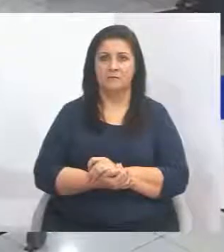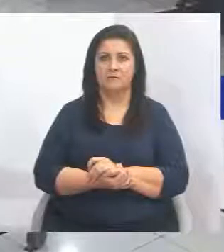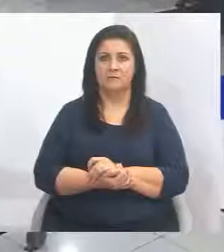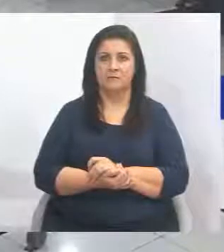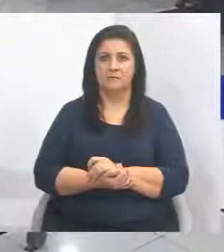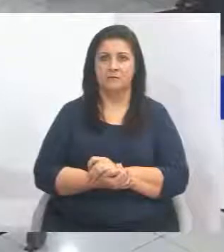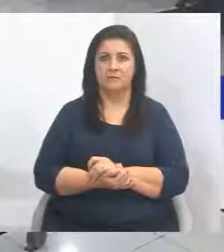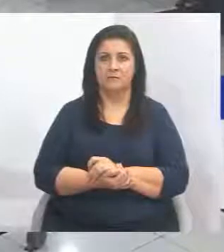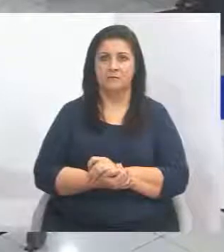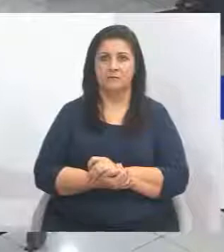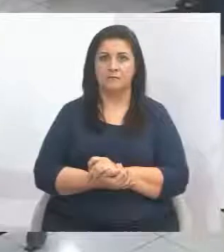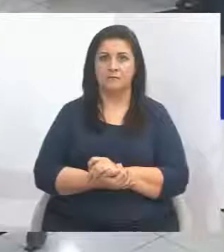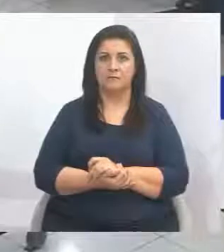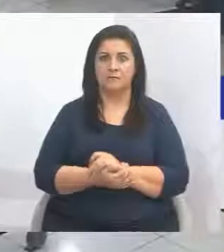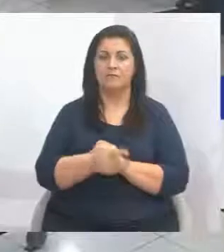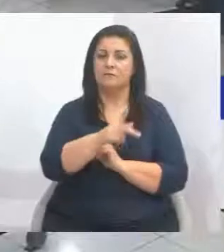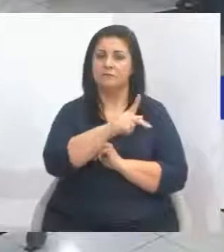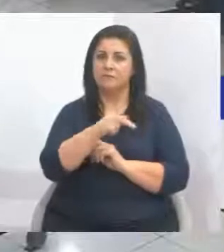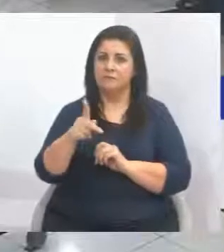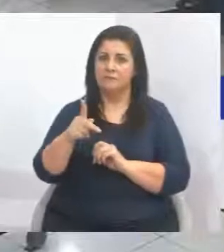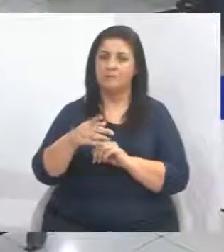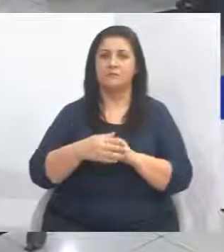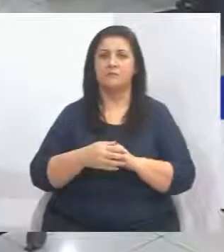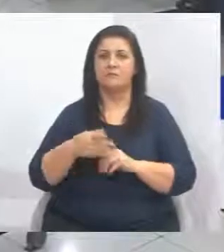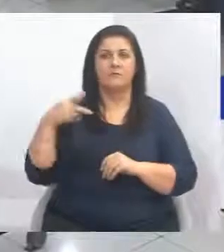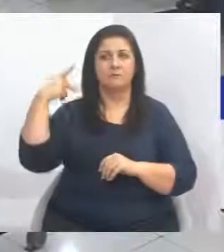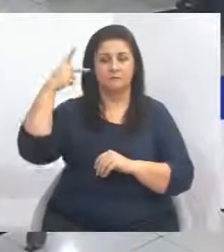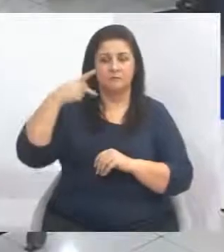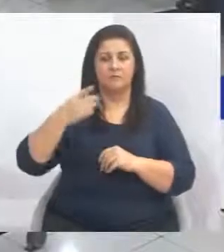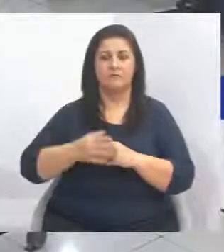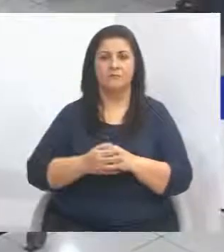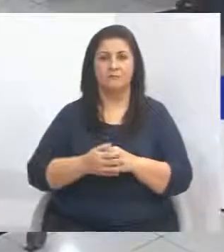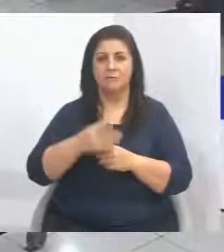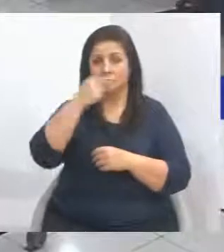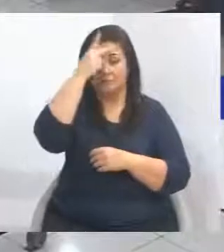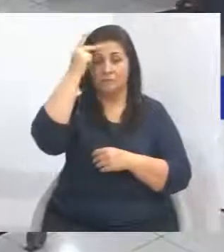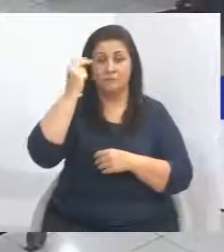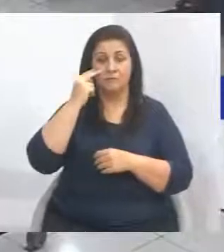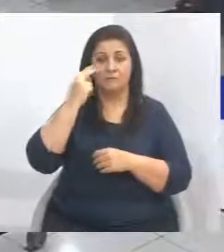Senhor presidente, nobres pares, por presente e a todos que nos assistem, boa noite.